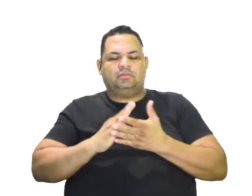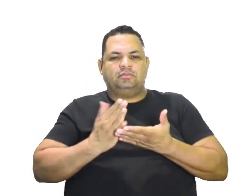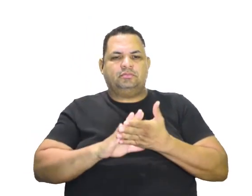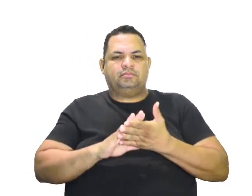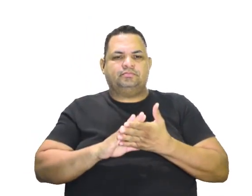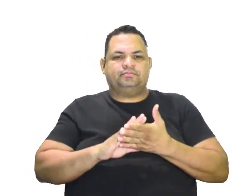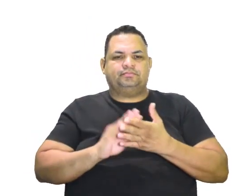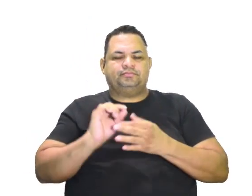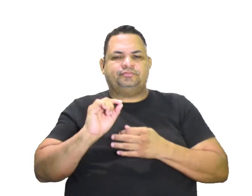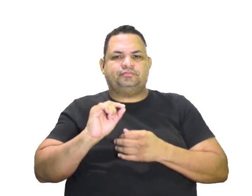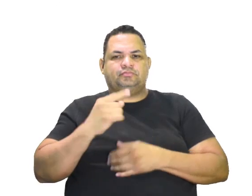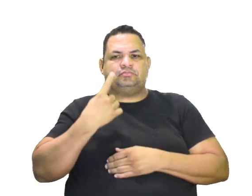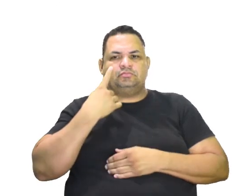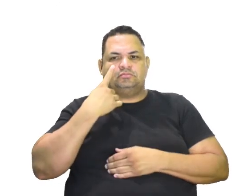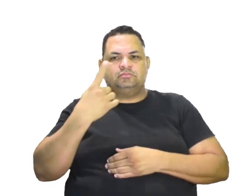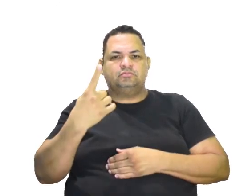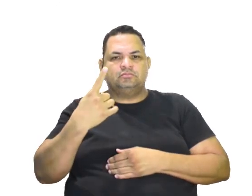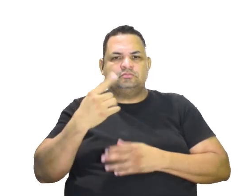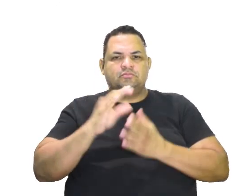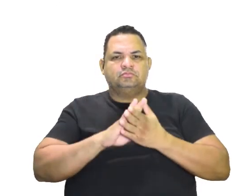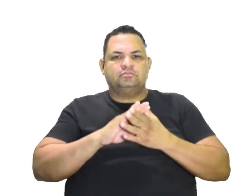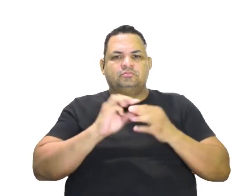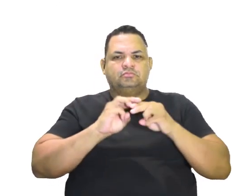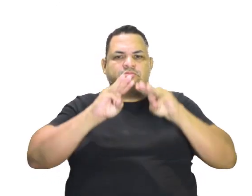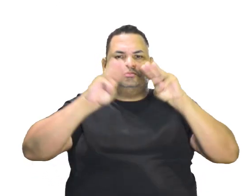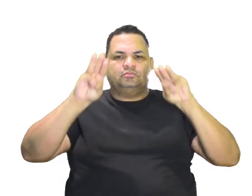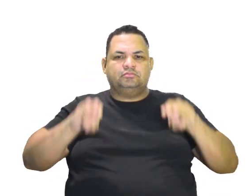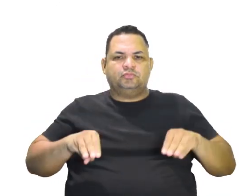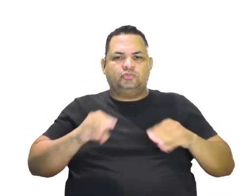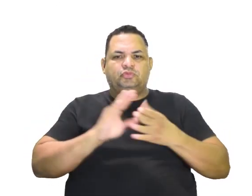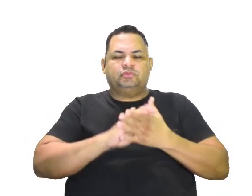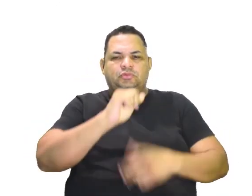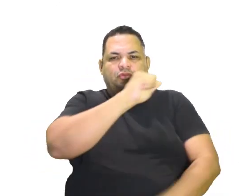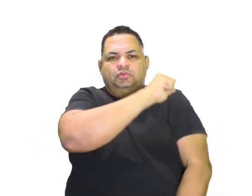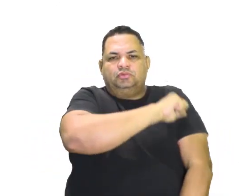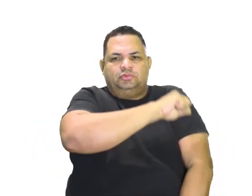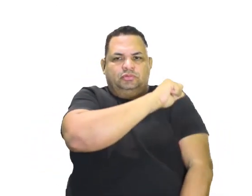certo? Que está no Museu de Belas Artes do Rio de Janeiro.